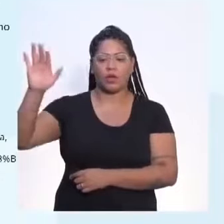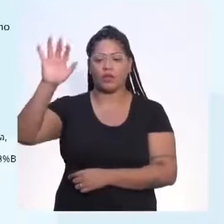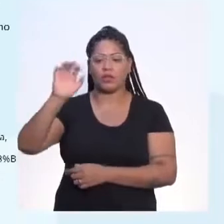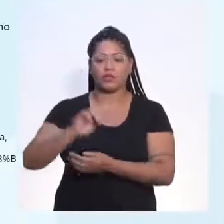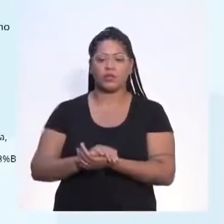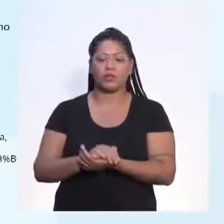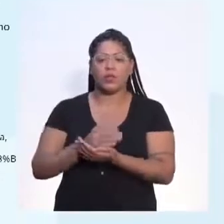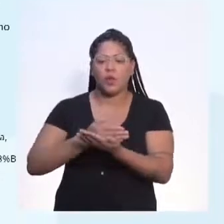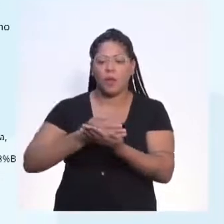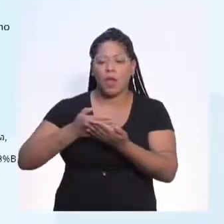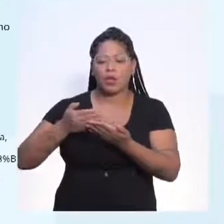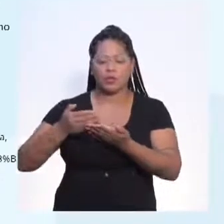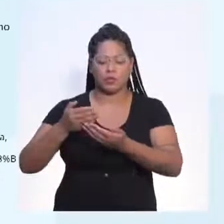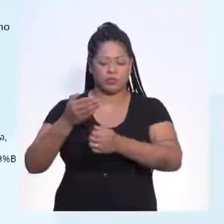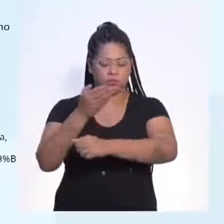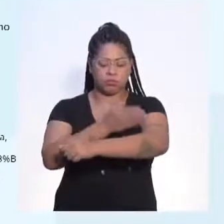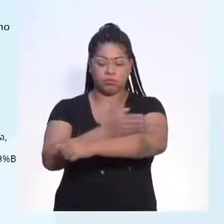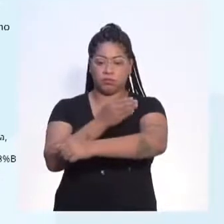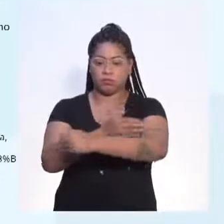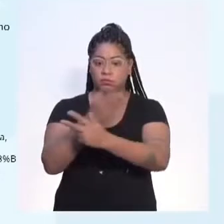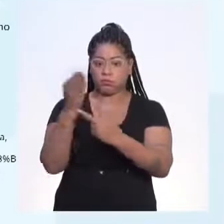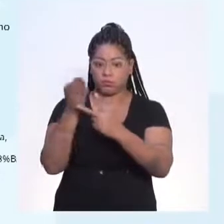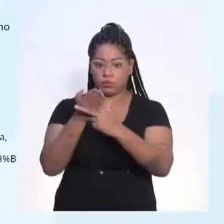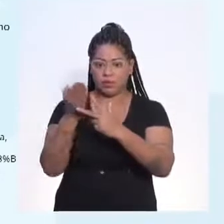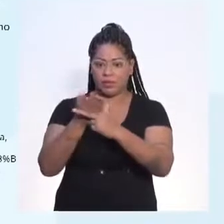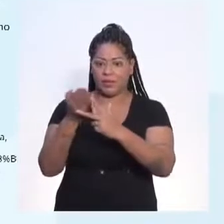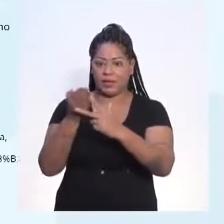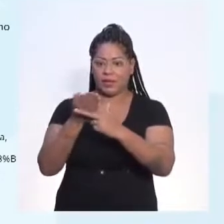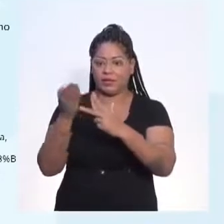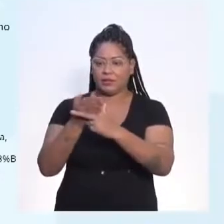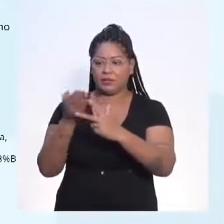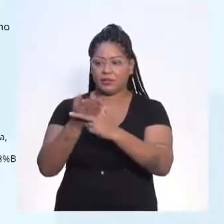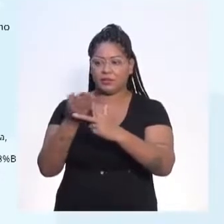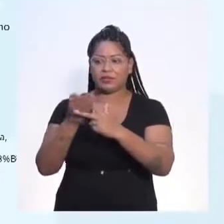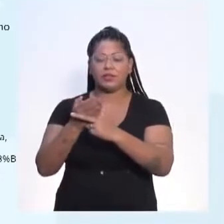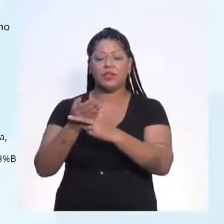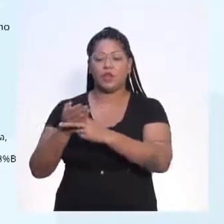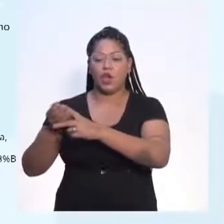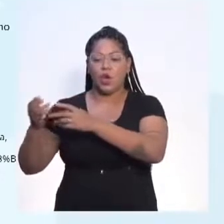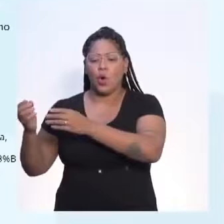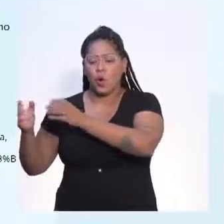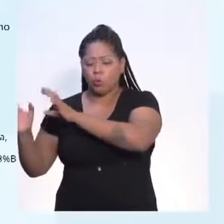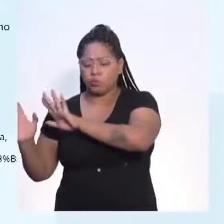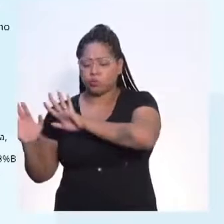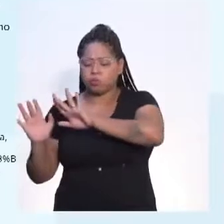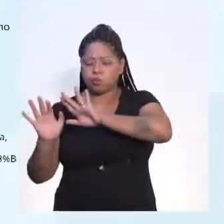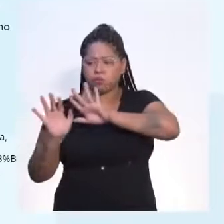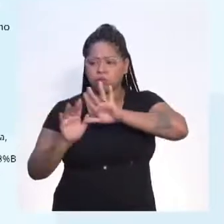No início da Idade Média, as invasões germânicas provocaram o processo de